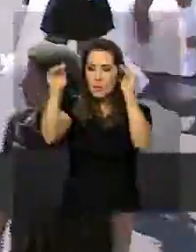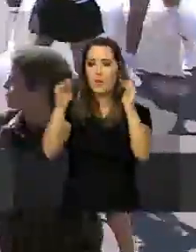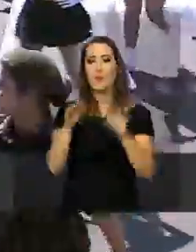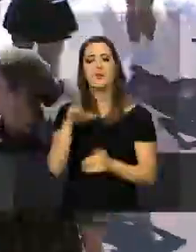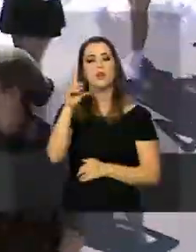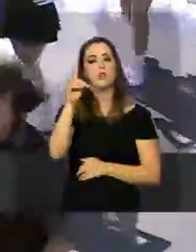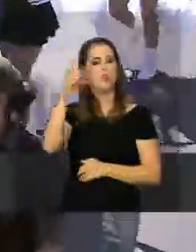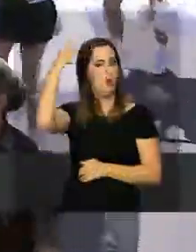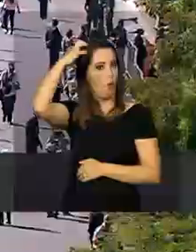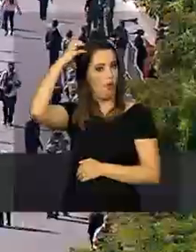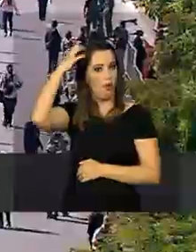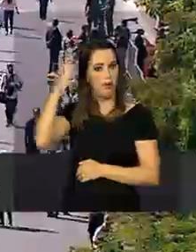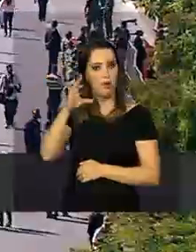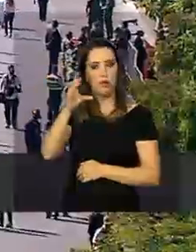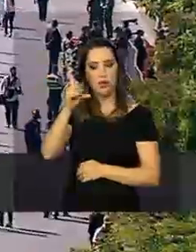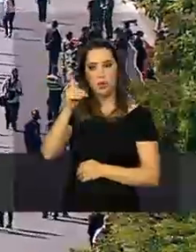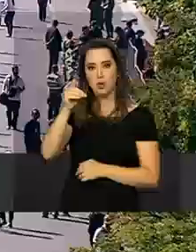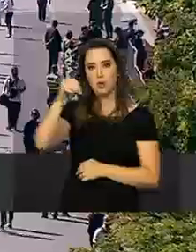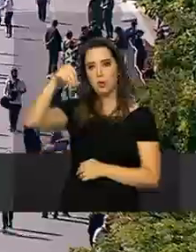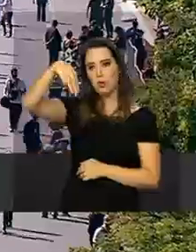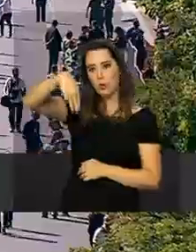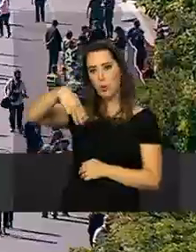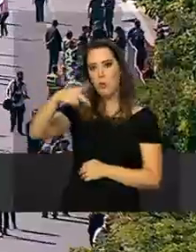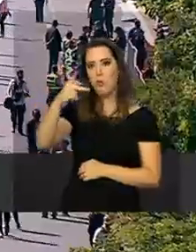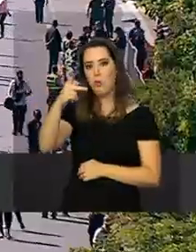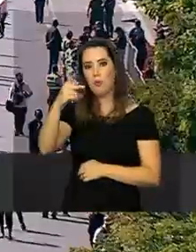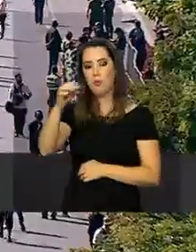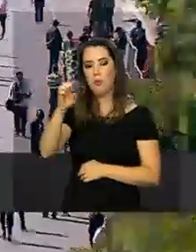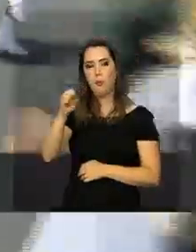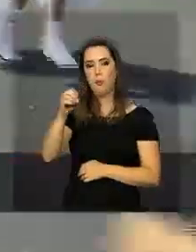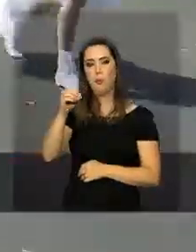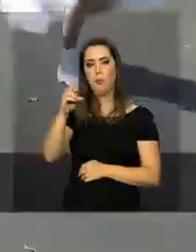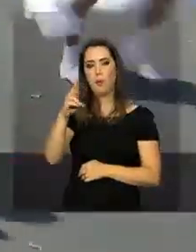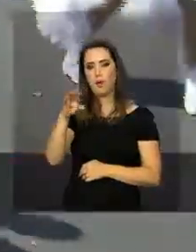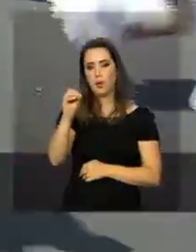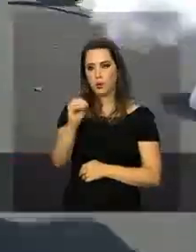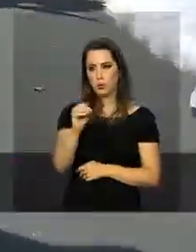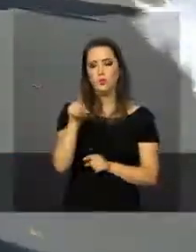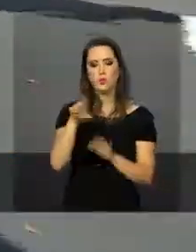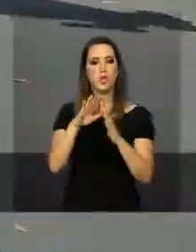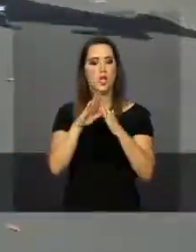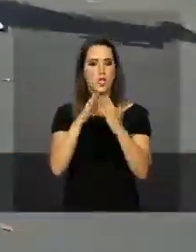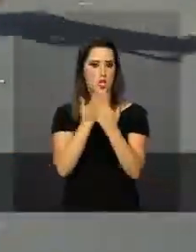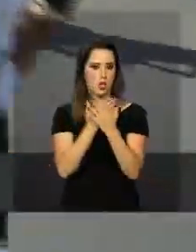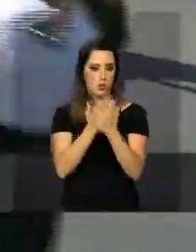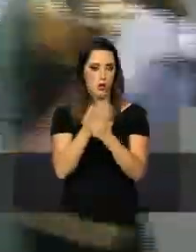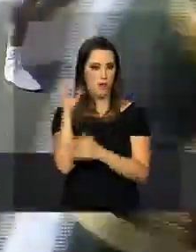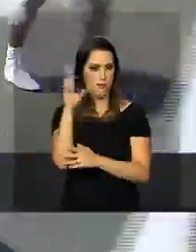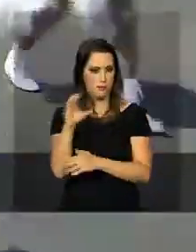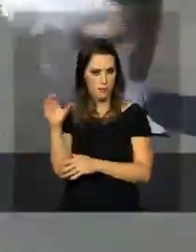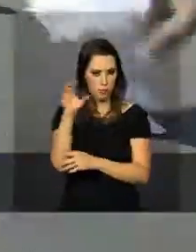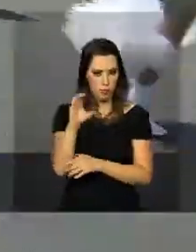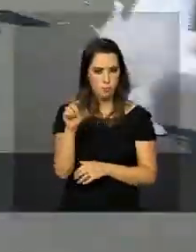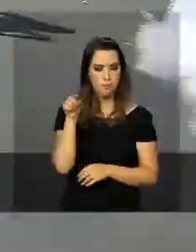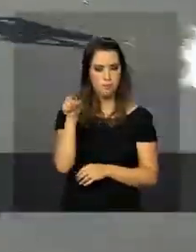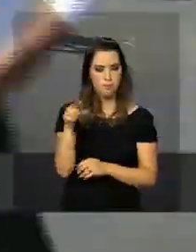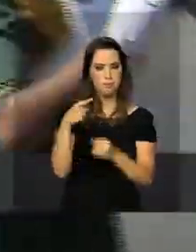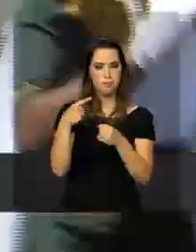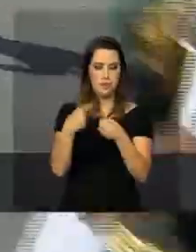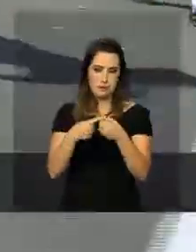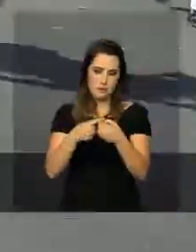o corpo coreográfico da Escola Parque Anísio Teixeira, lá de Ceilândia.